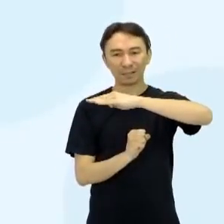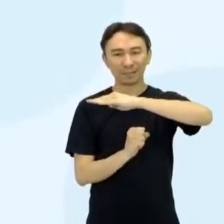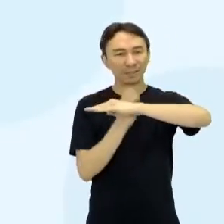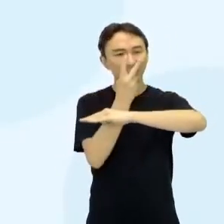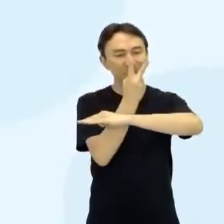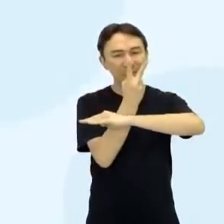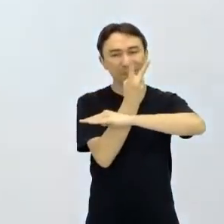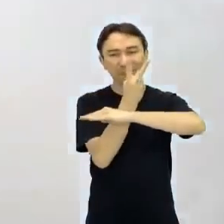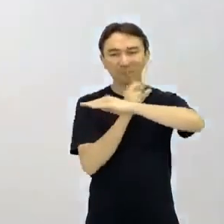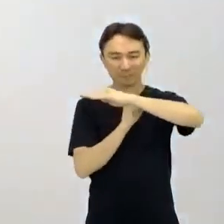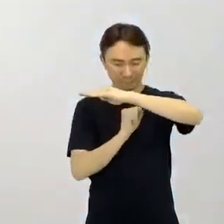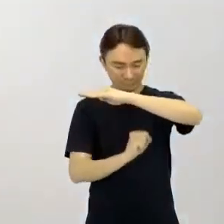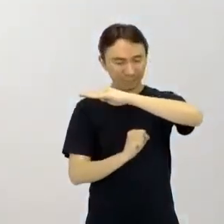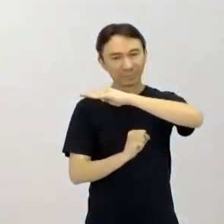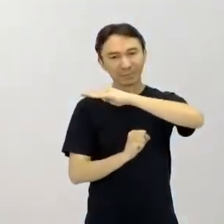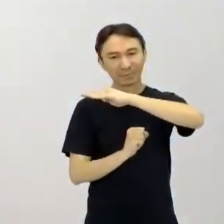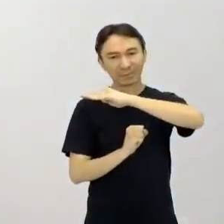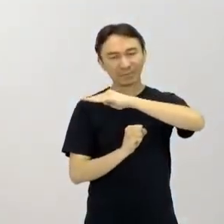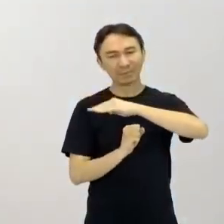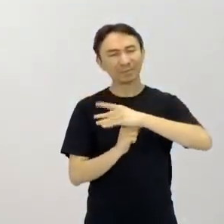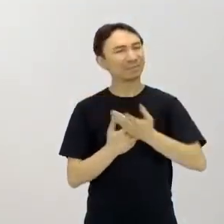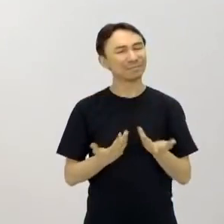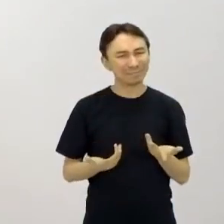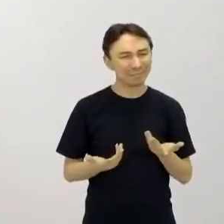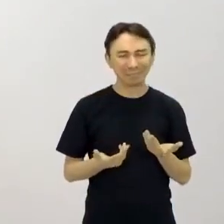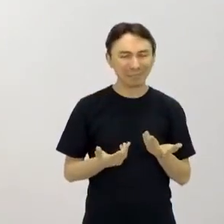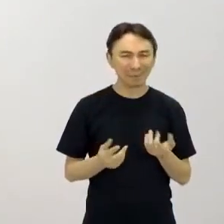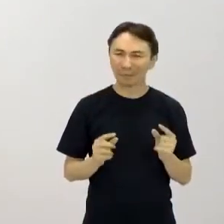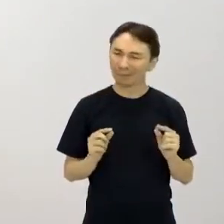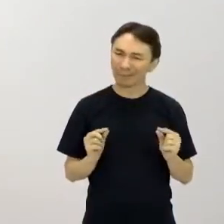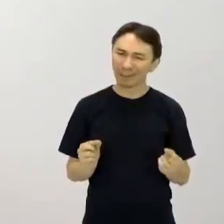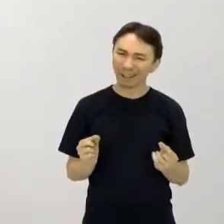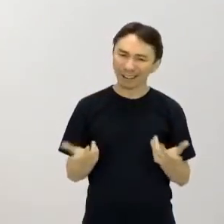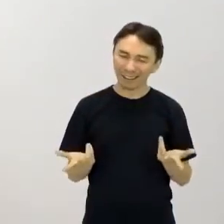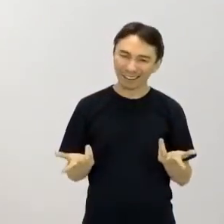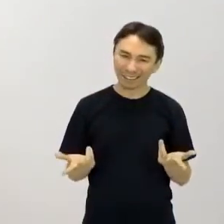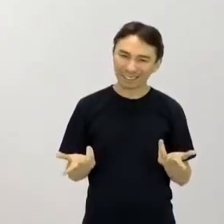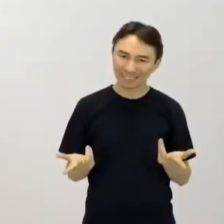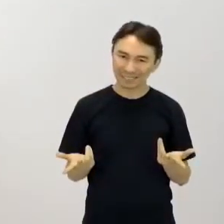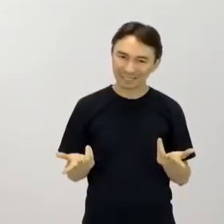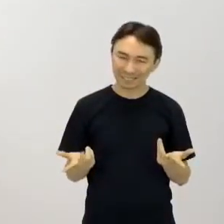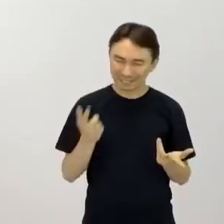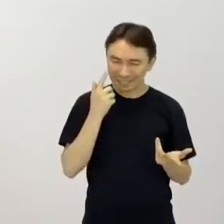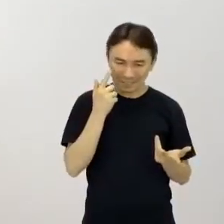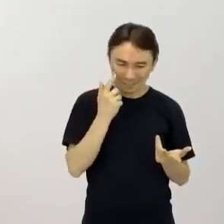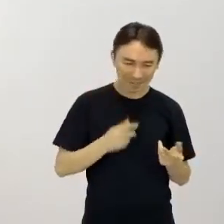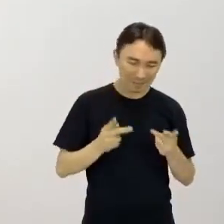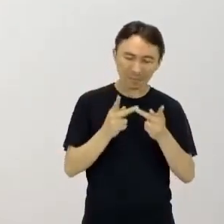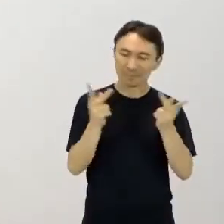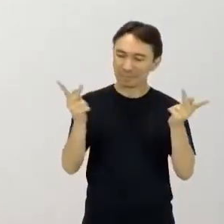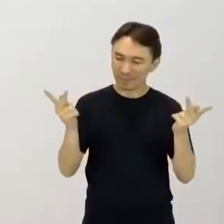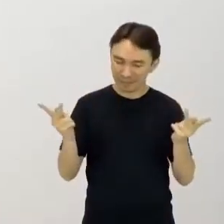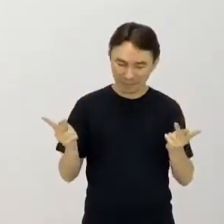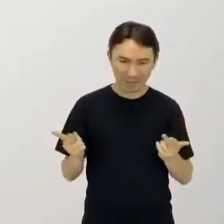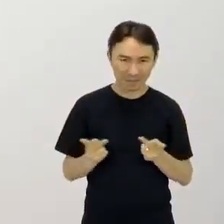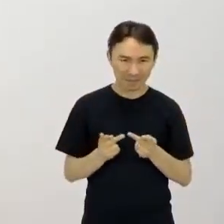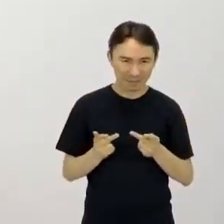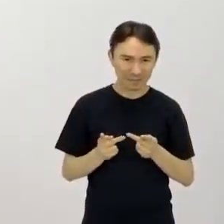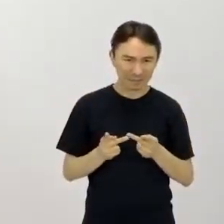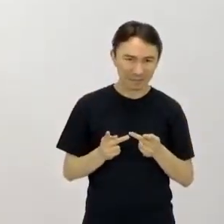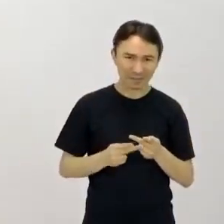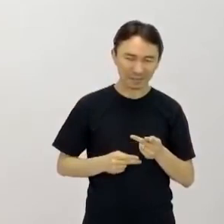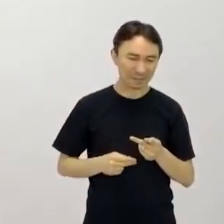aí de 2/8 de uma pizza, né? Mas o que é 2/8 de uma pizza? Normalmente a gente sempre fala muito